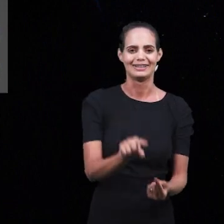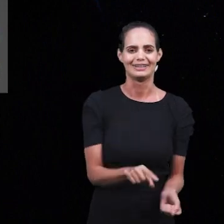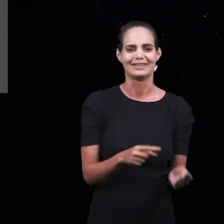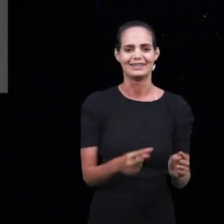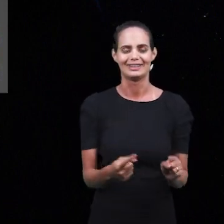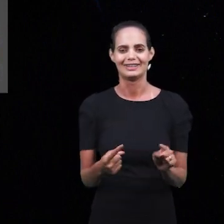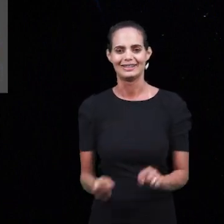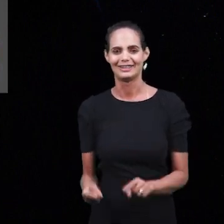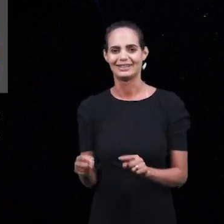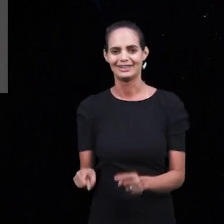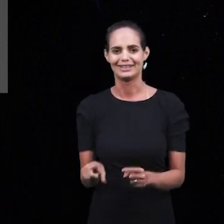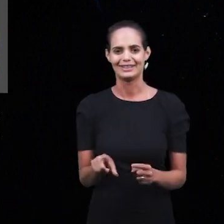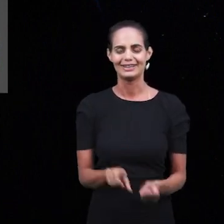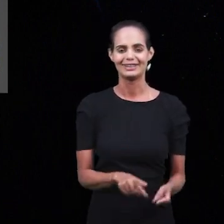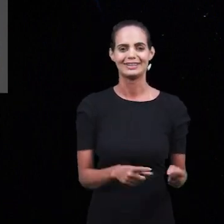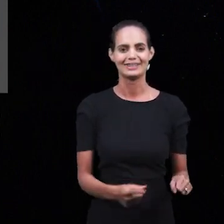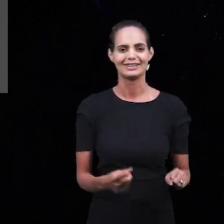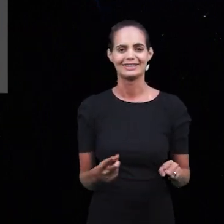porvir.